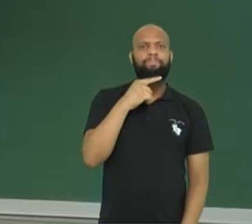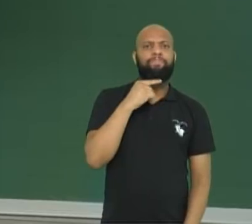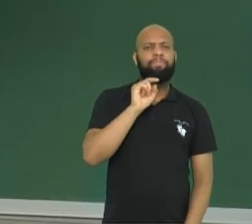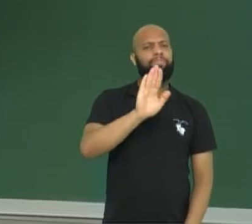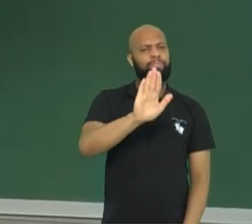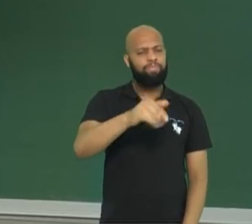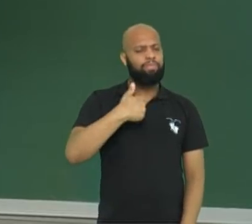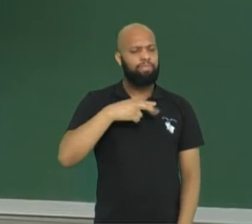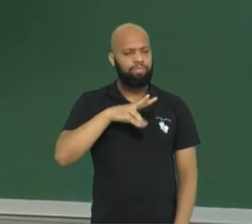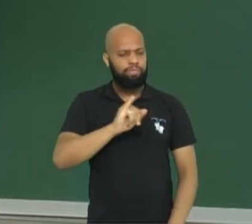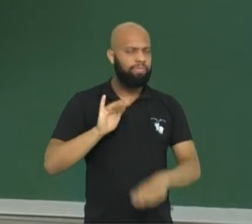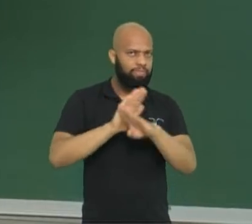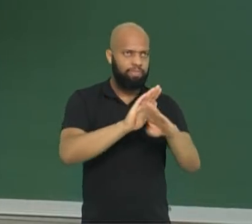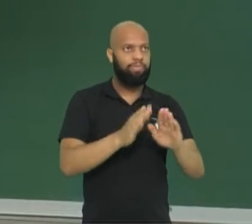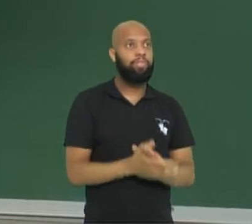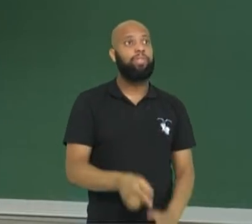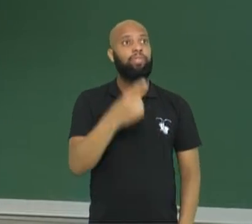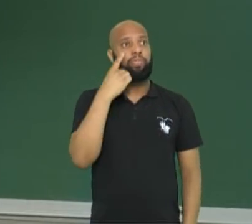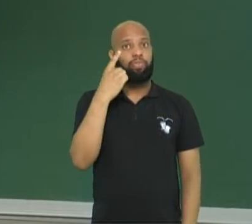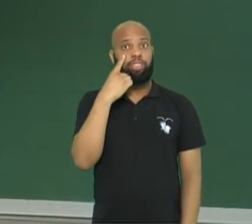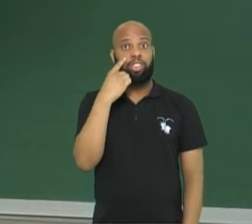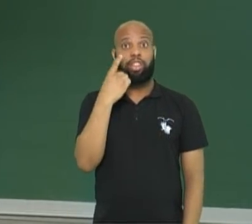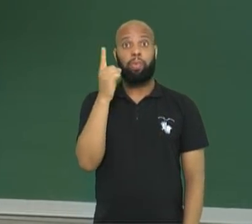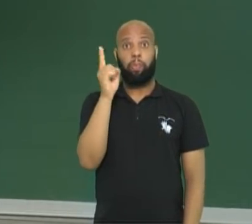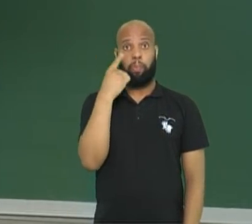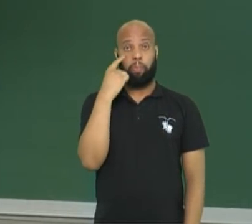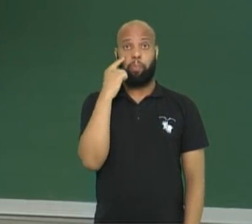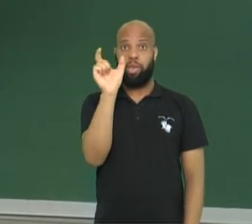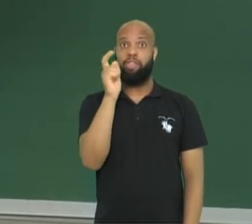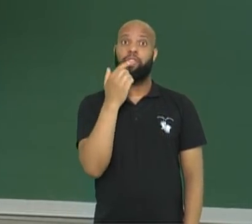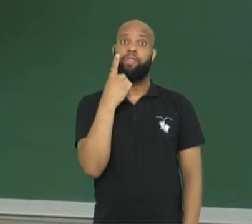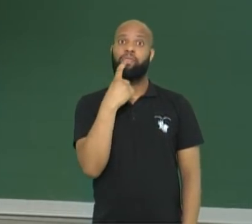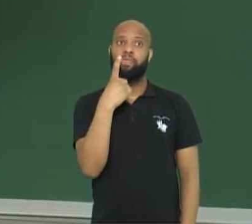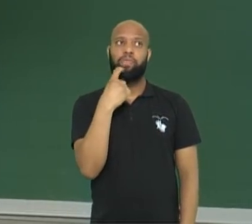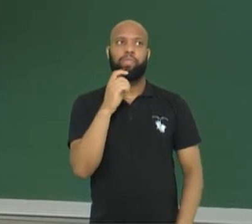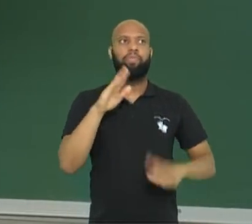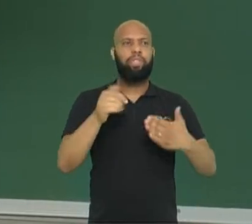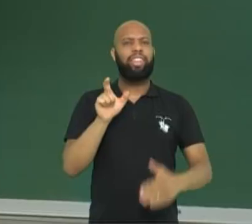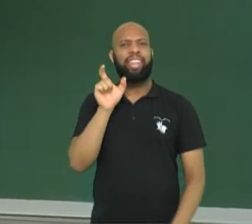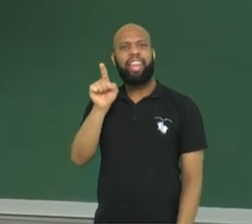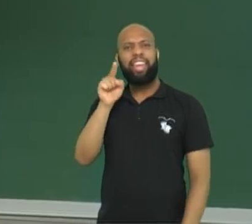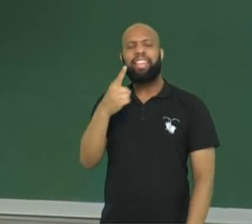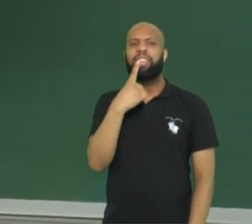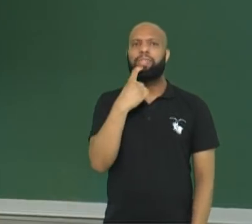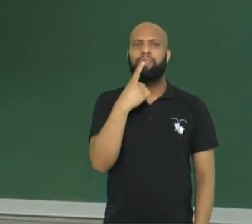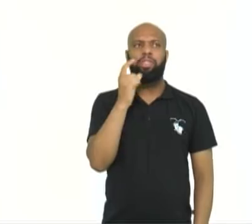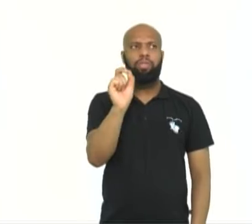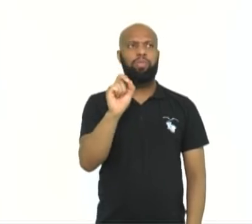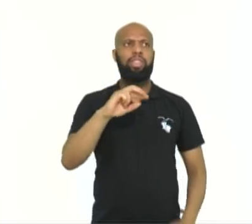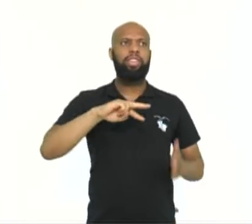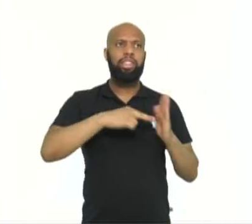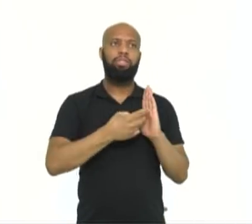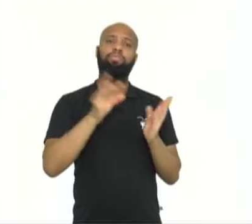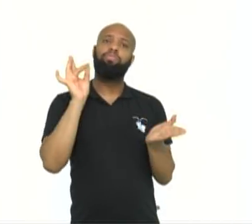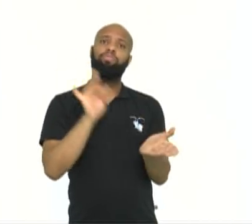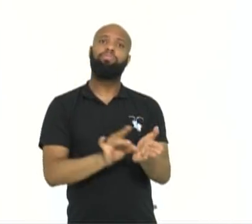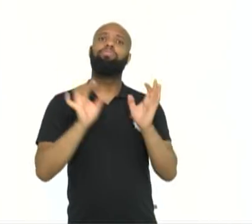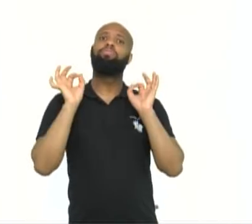professor vai auxiliar você. Veja lá. As deveras significa